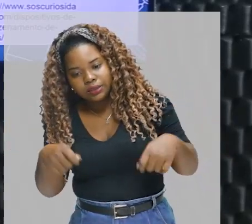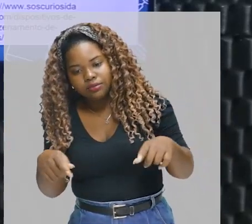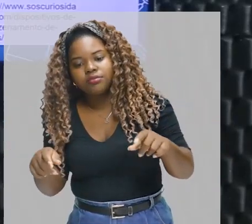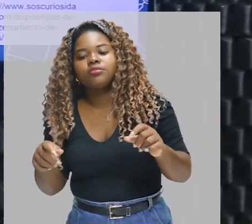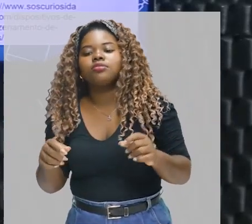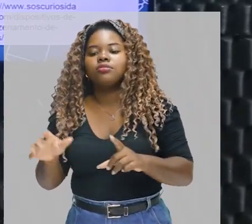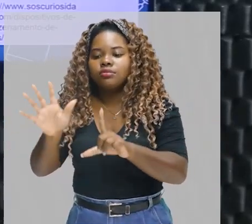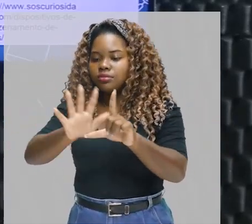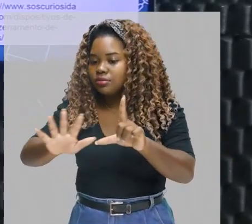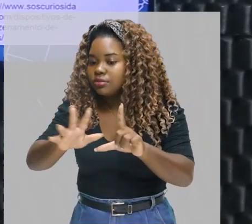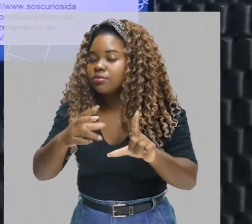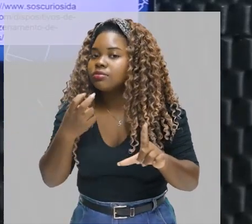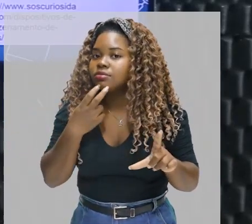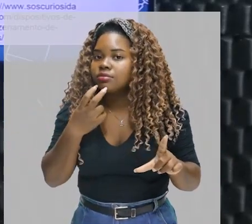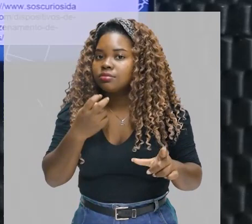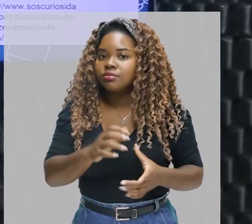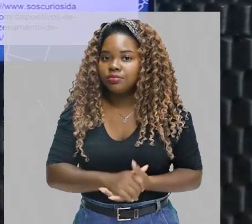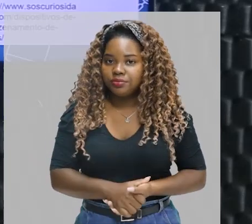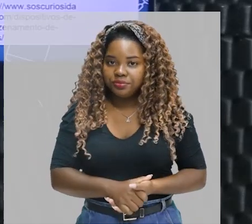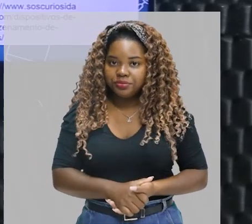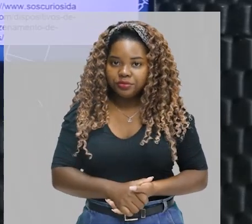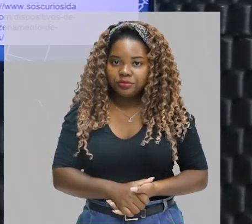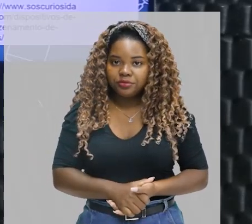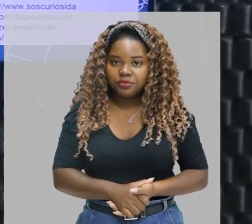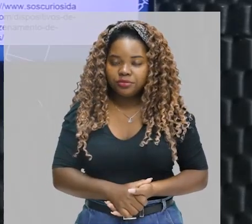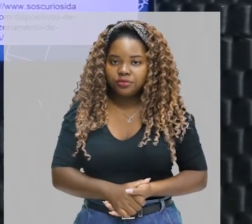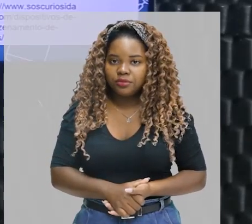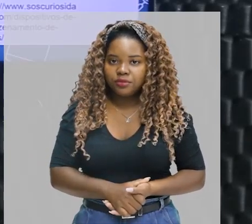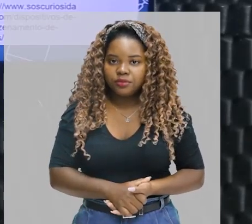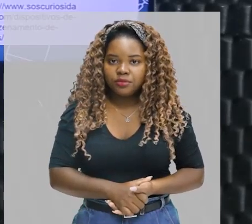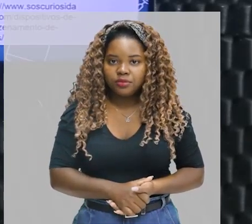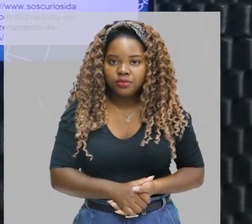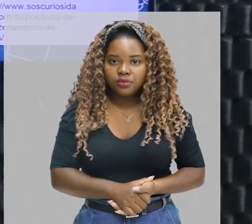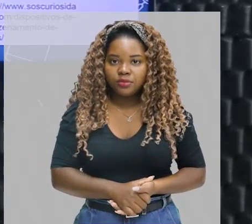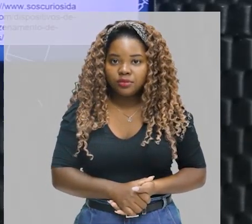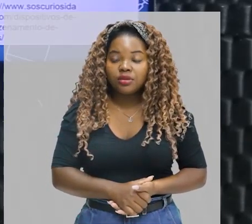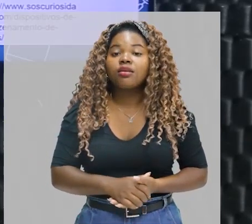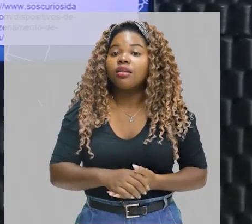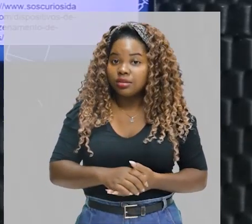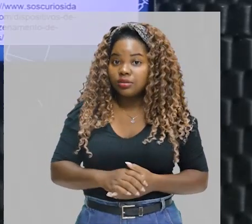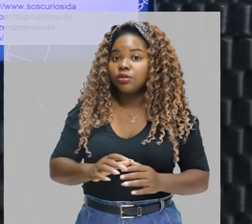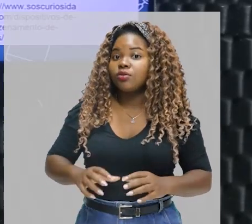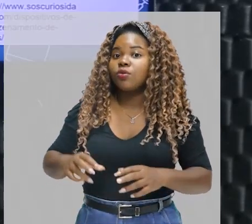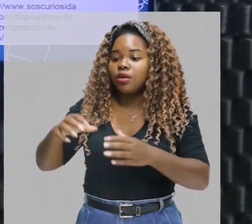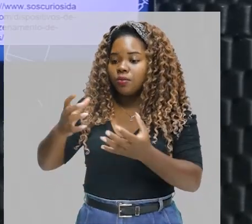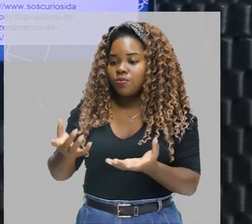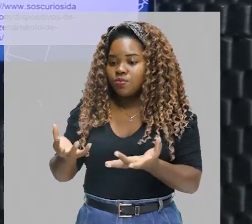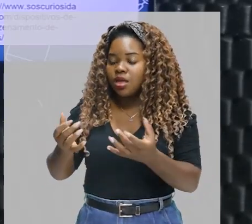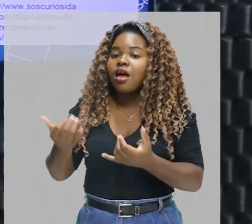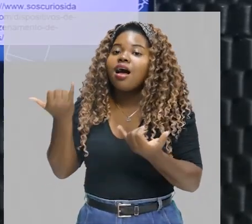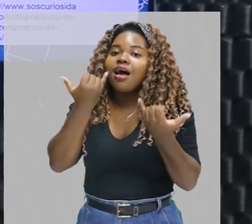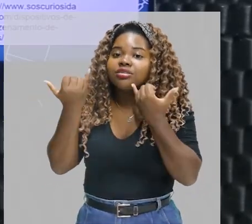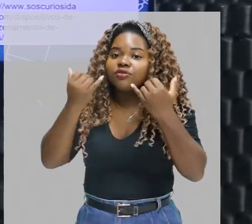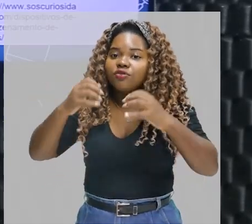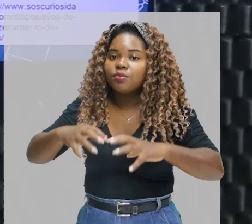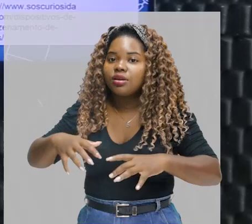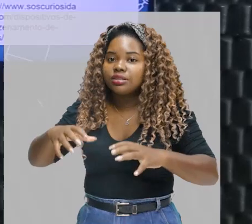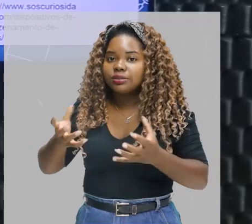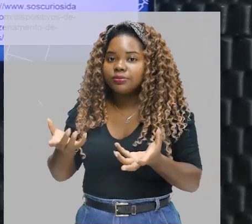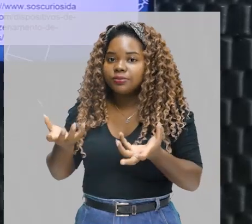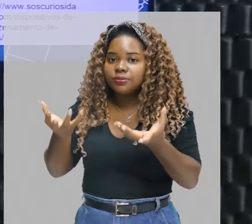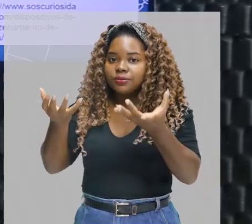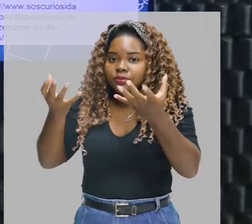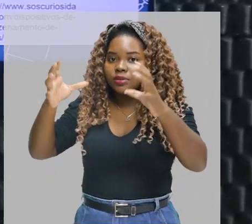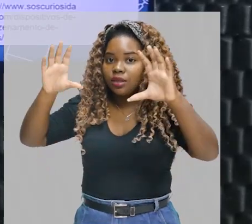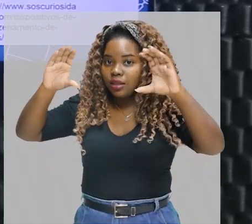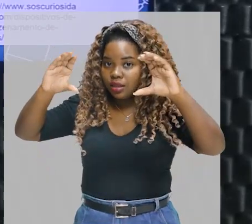numa plataforma que é a plataforma Gonçalves Dias. Certo? Ou seja, ela está na nuvem. A qualquer momento você pode